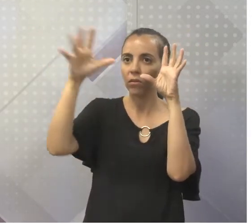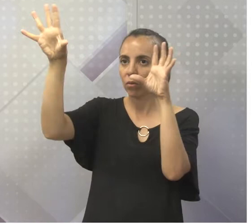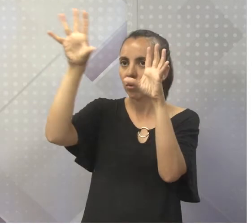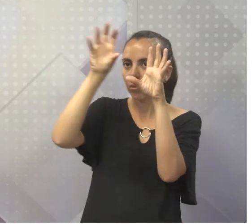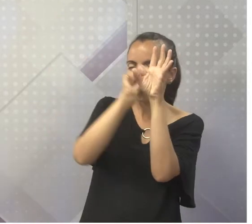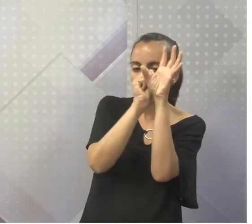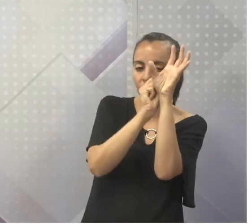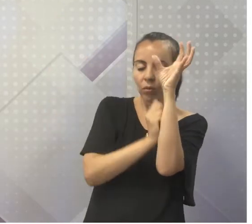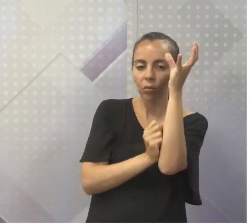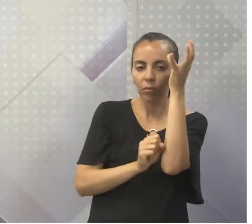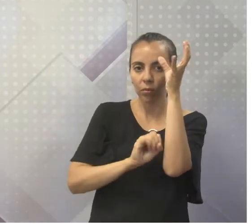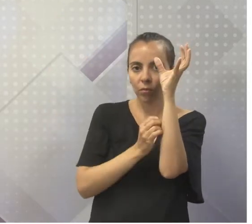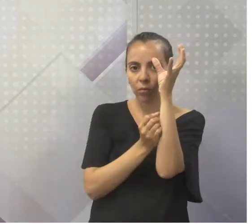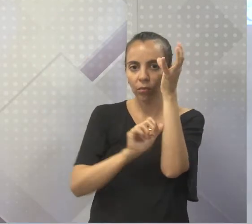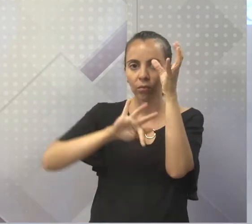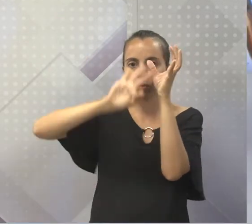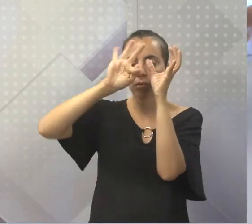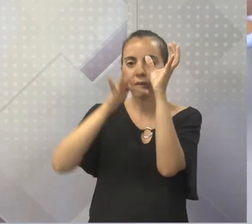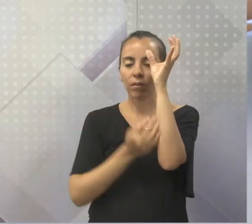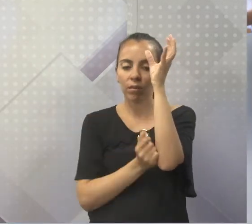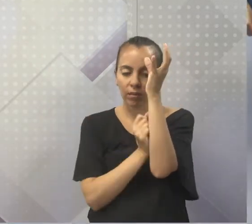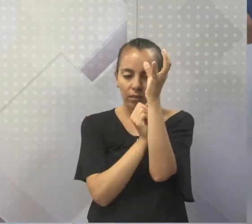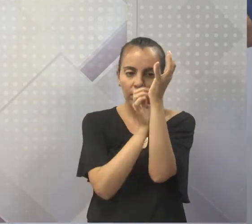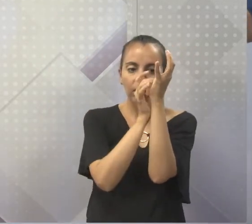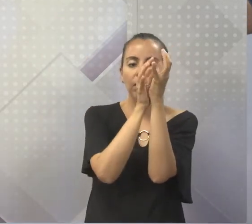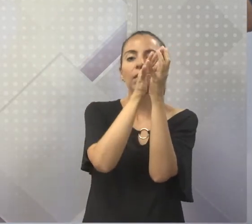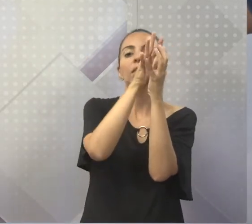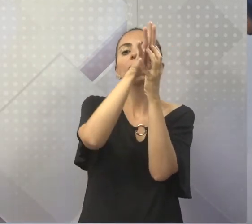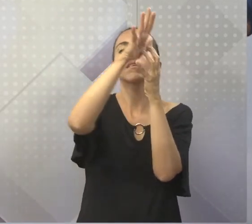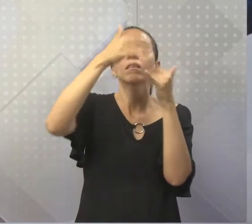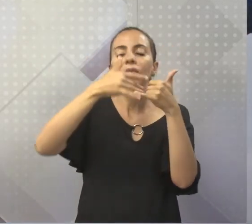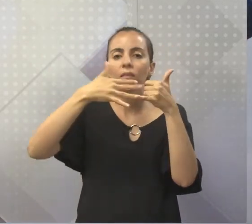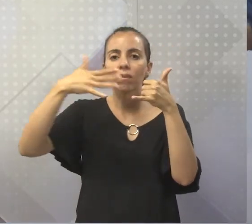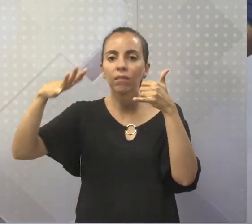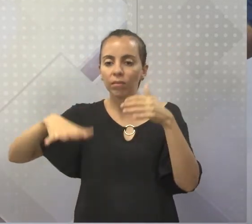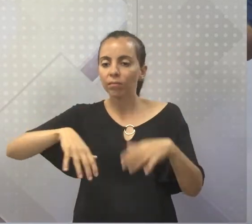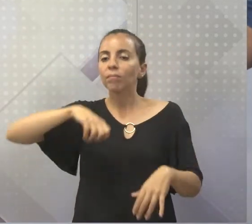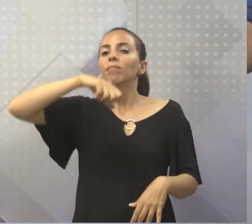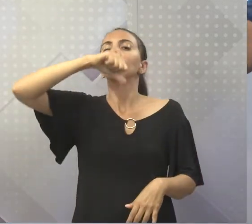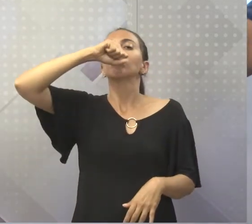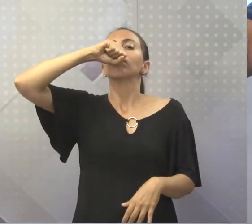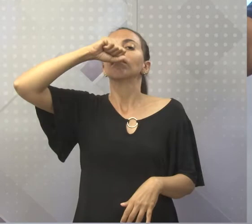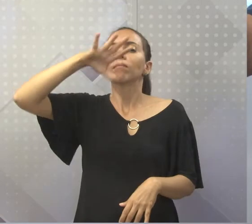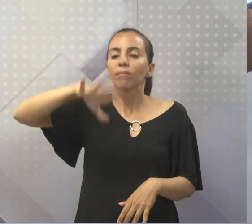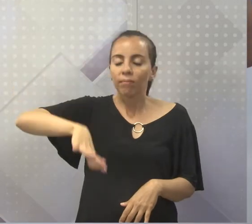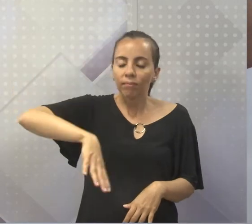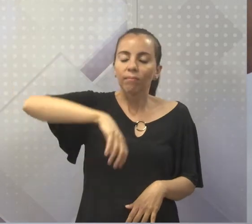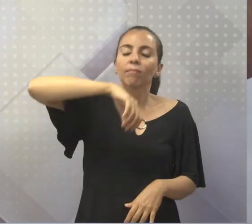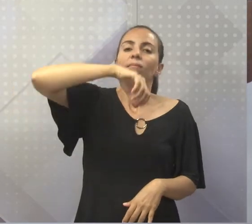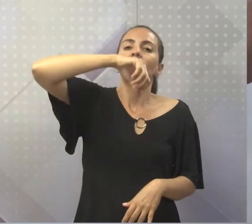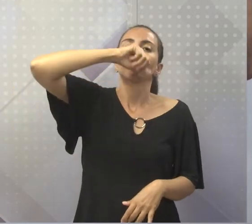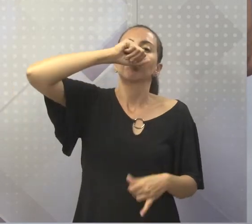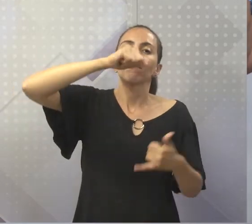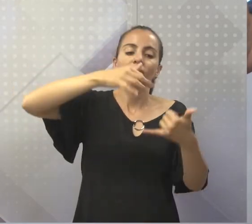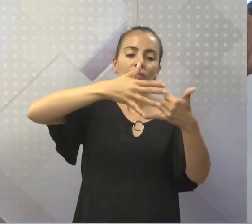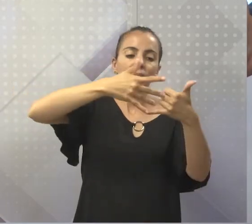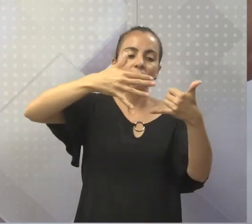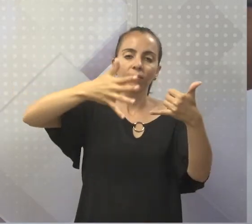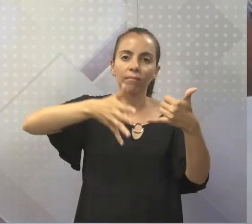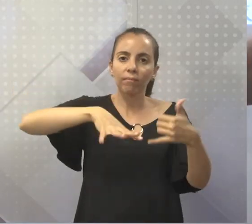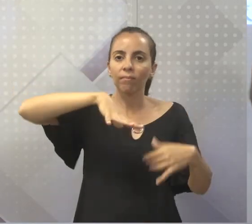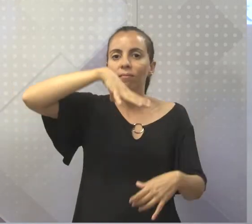sol e liberam oxigênio para nós respirar eu fiz galera E aí a Luana quando oxigênio